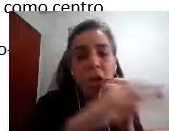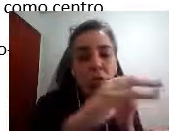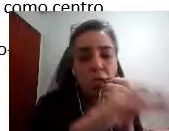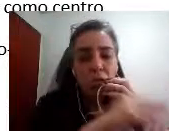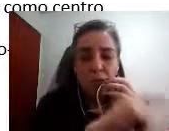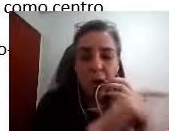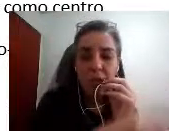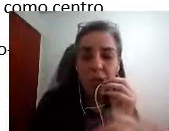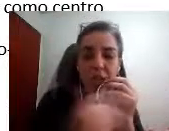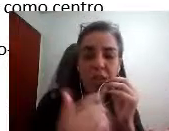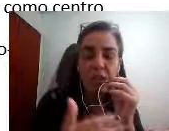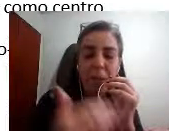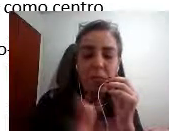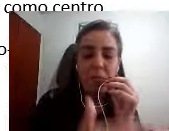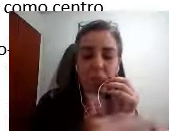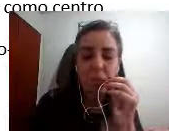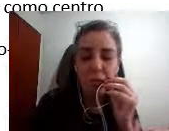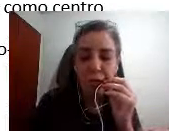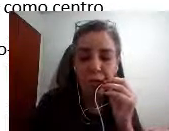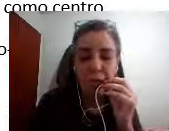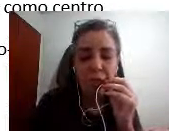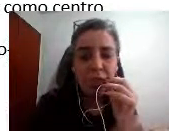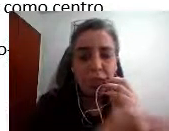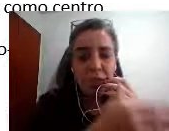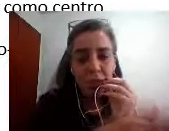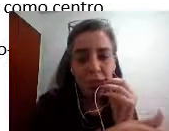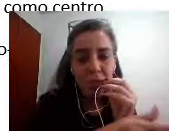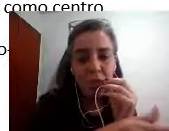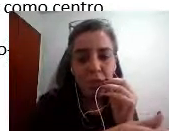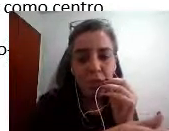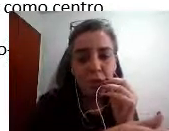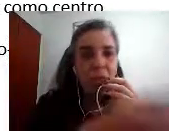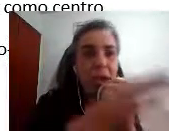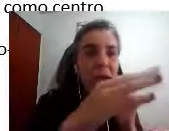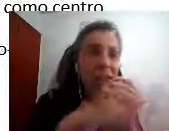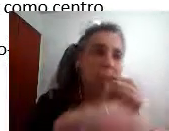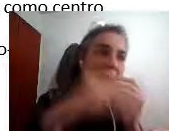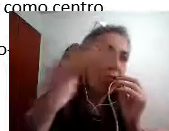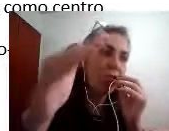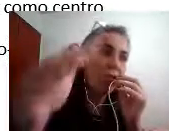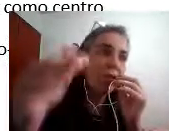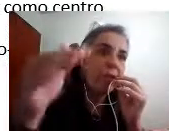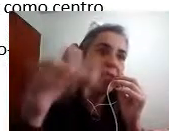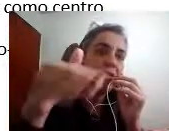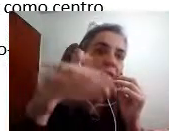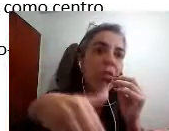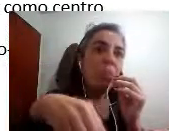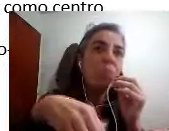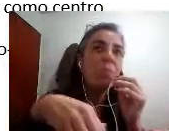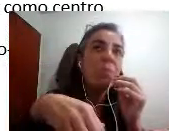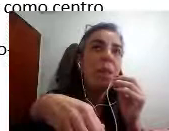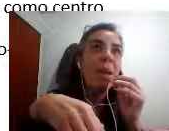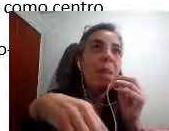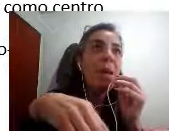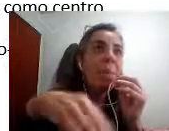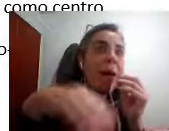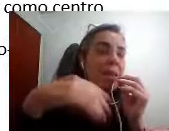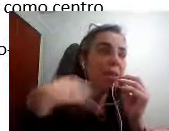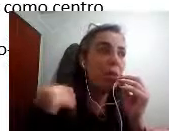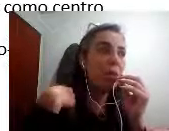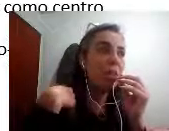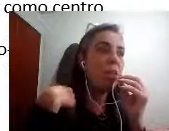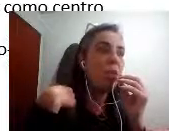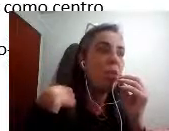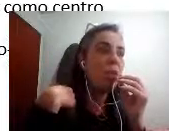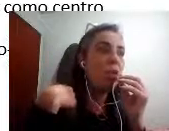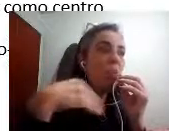né? Todos nós nos respeitamos enquanto indivíduos, enquanto seres humanos que somos, respeitamos as diferenças de cada um, né? Mas,